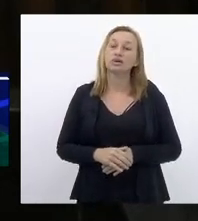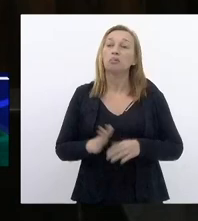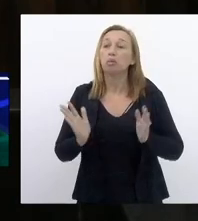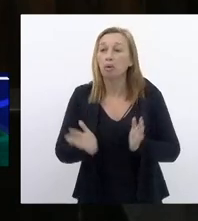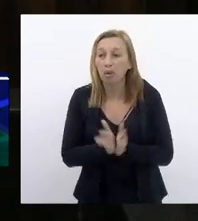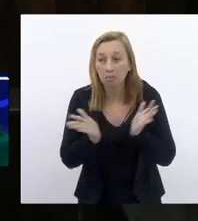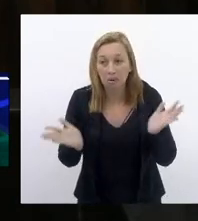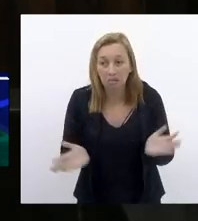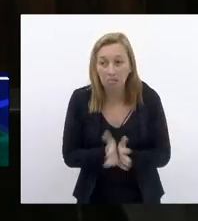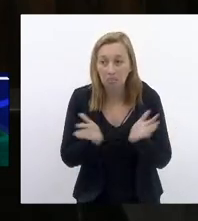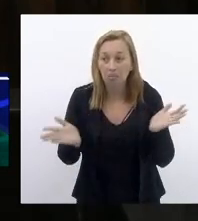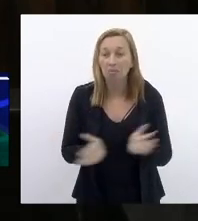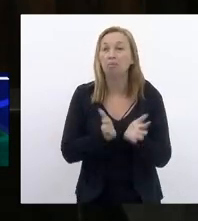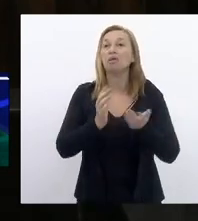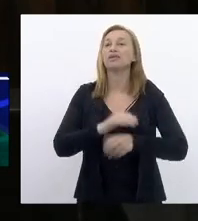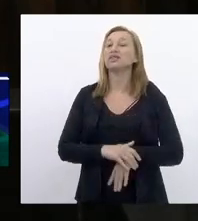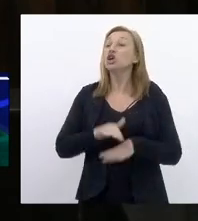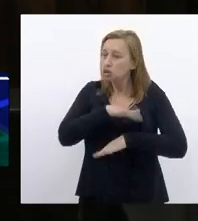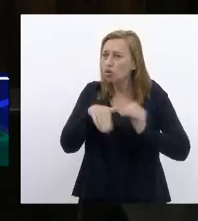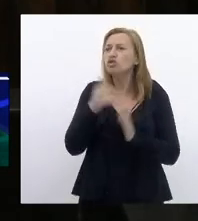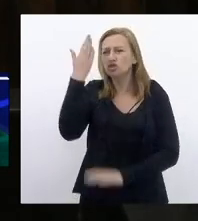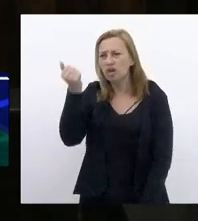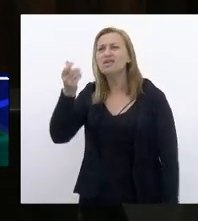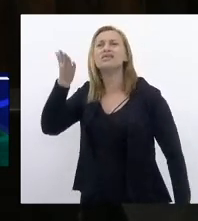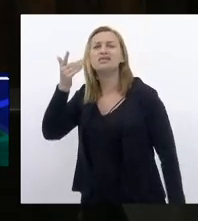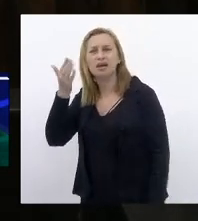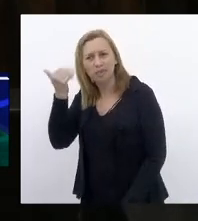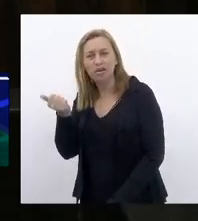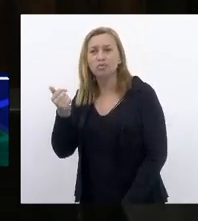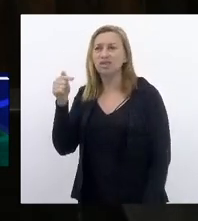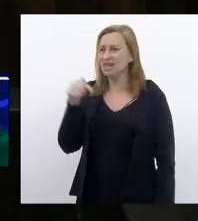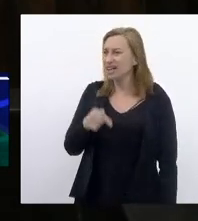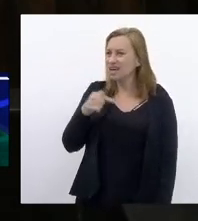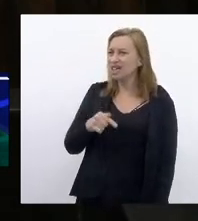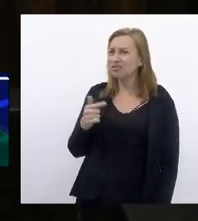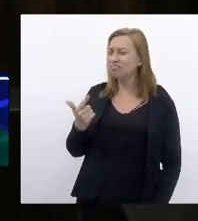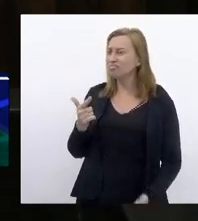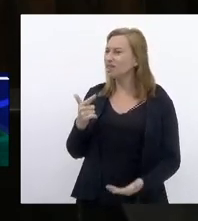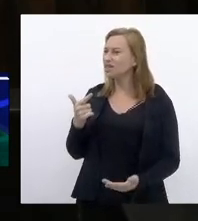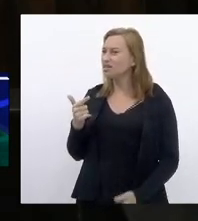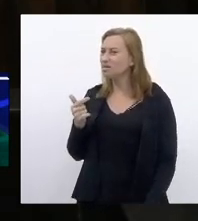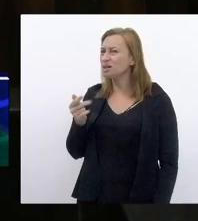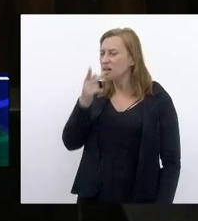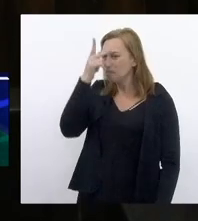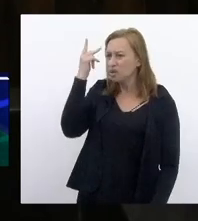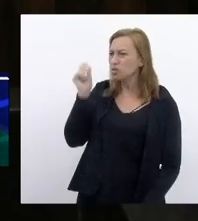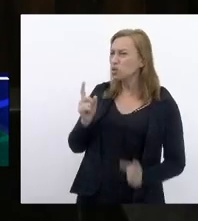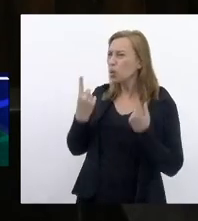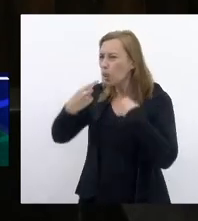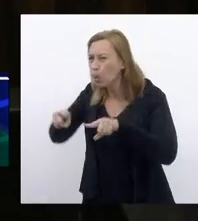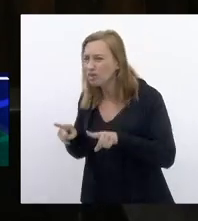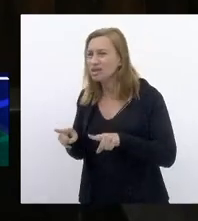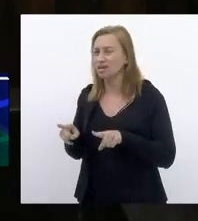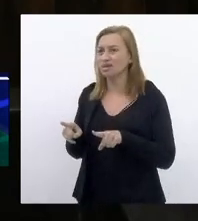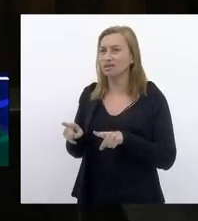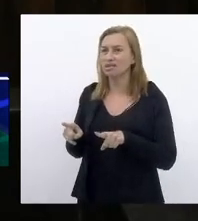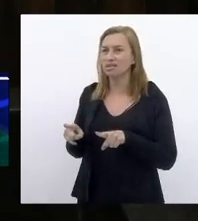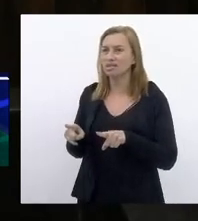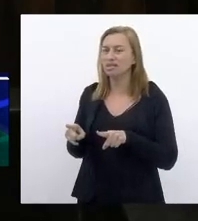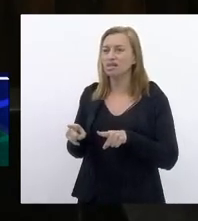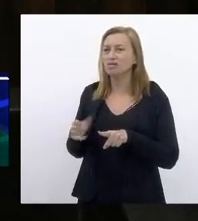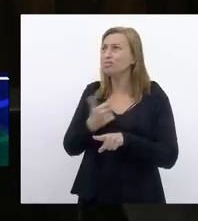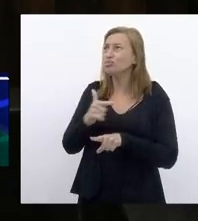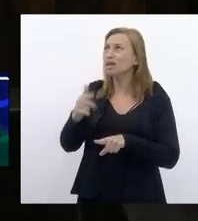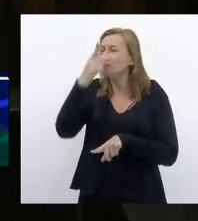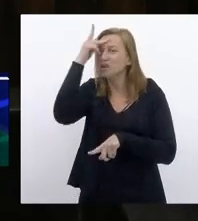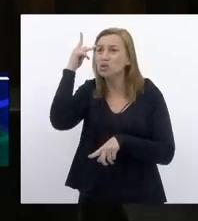pobre. Todos nós sabemos, e aqui não tem ninguém que se oponha a essa defesa. Aqui não tem ninguém